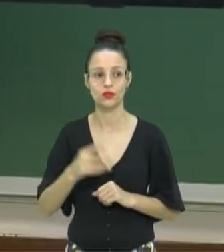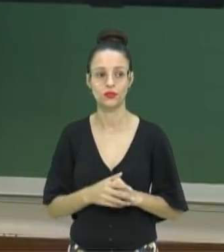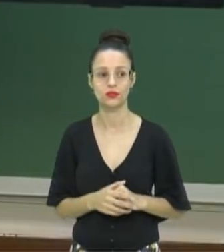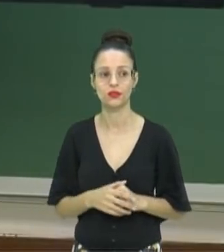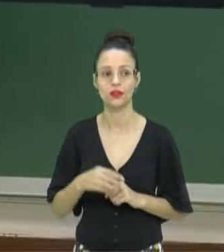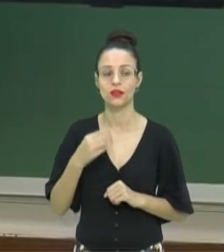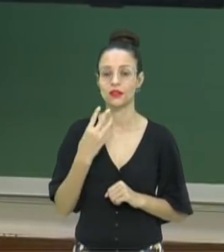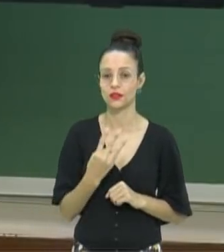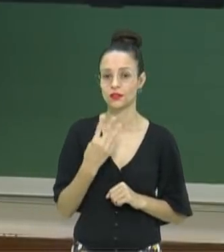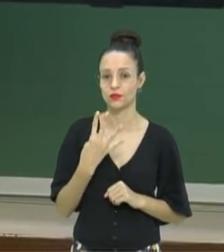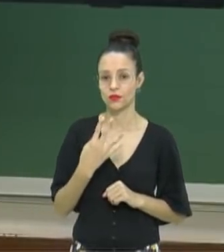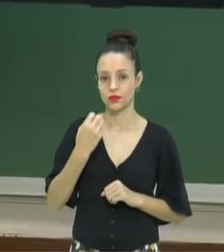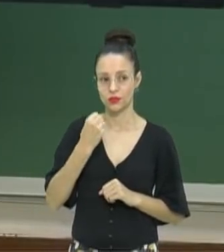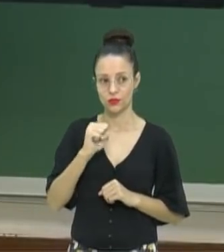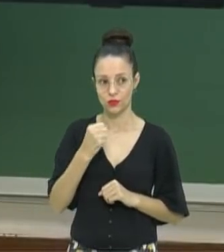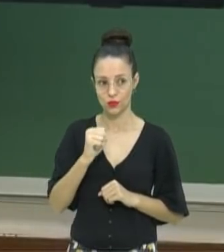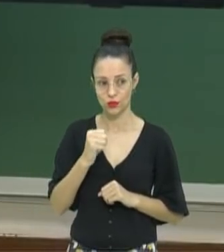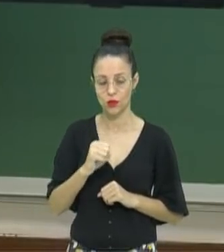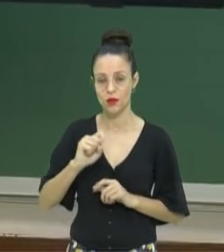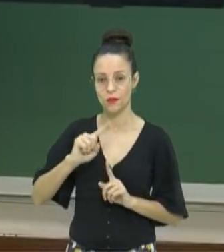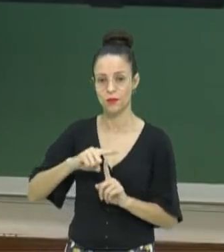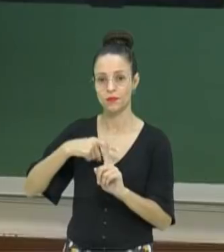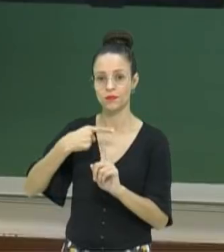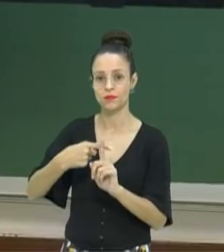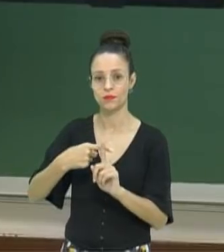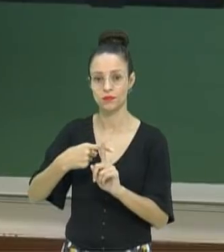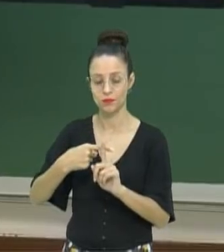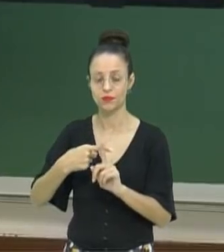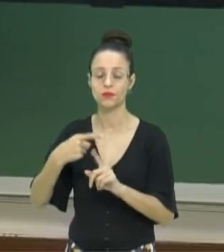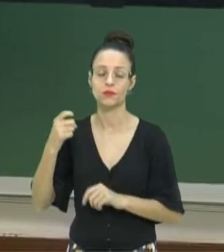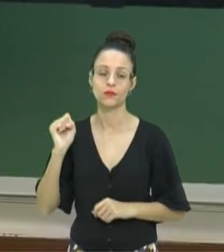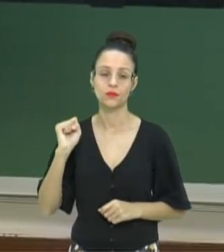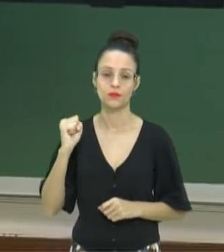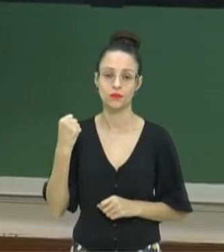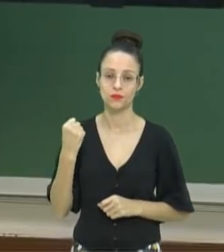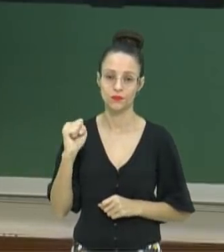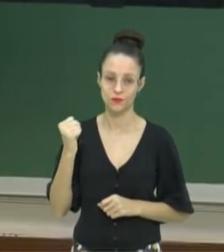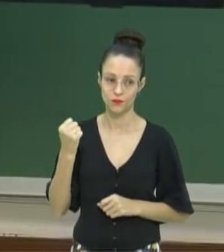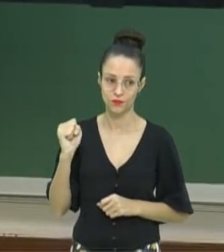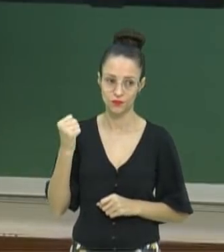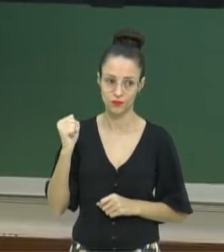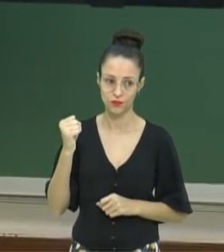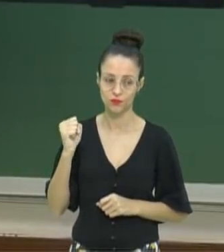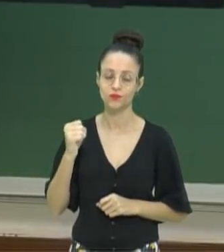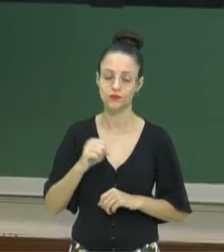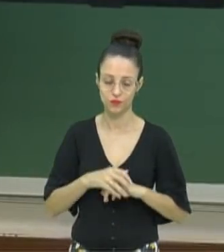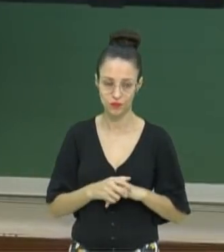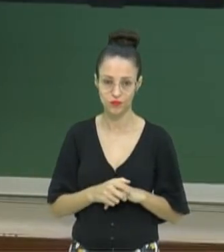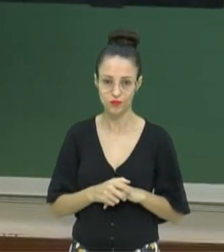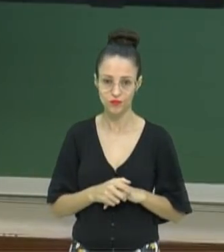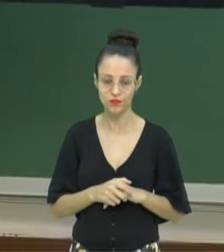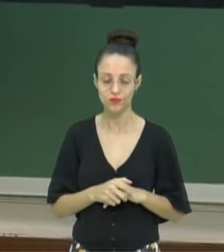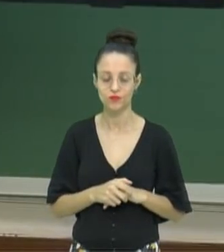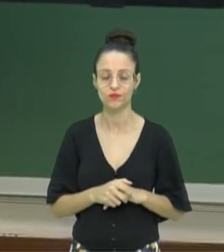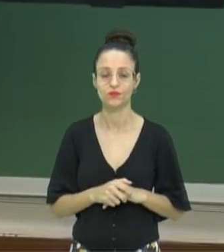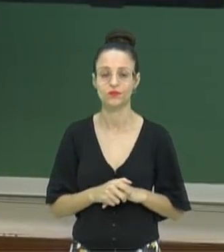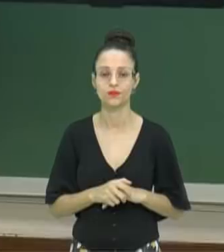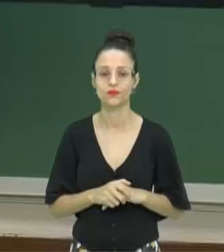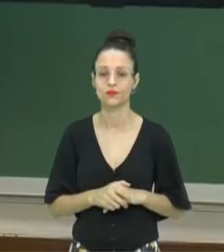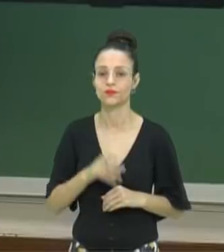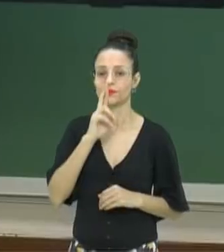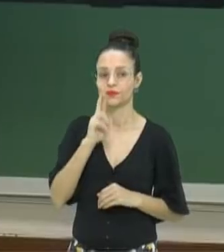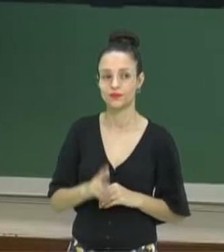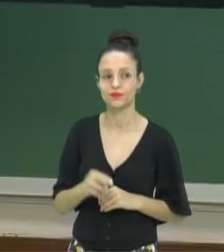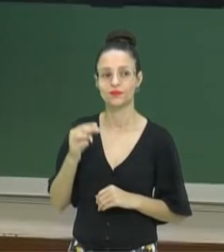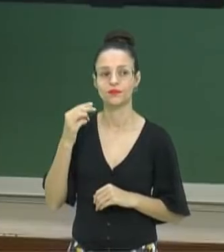2. Então, vai ficar 348 do maior trapézio, mais 88, que é do menor trapézio.